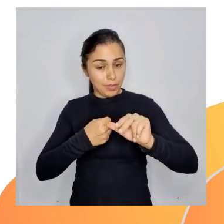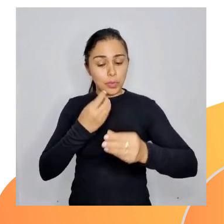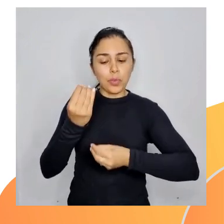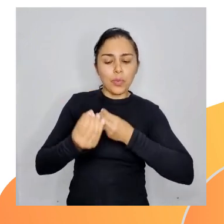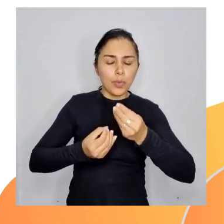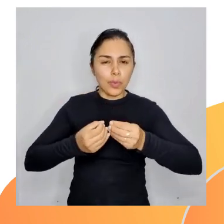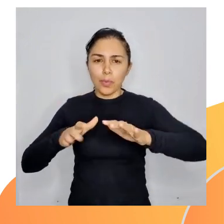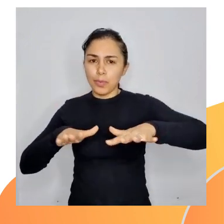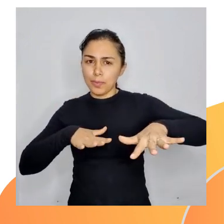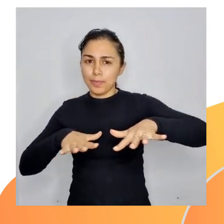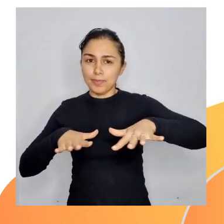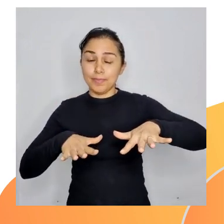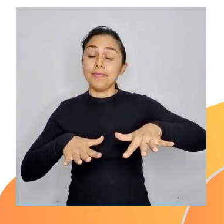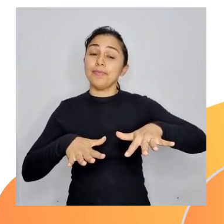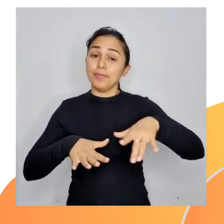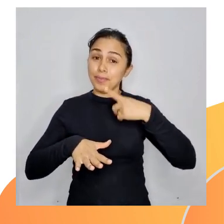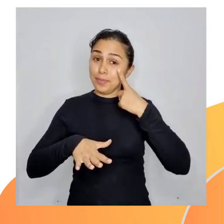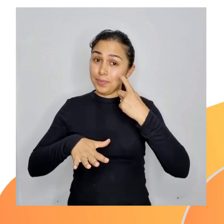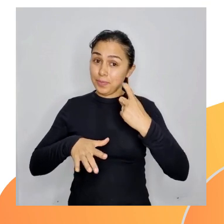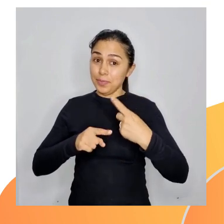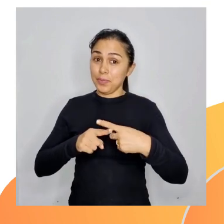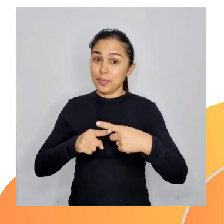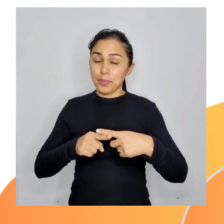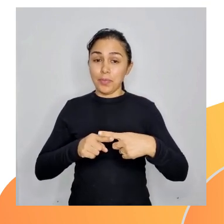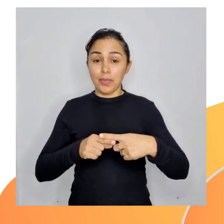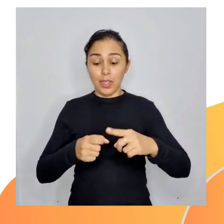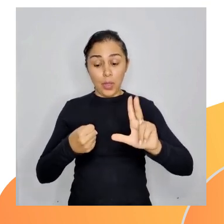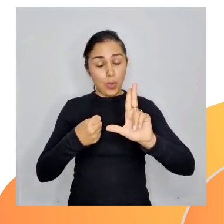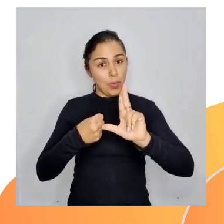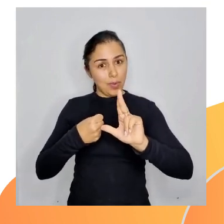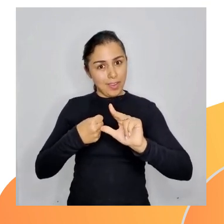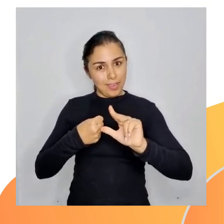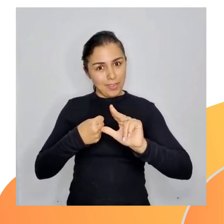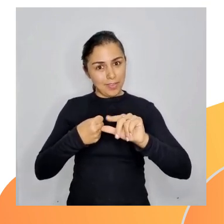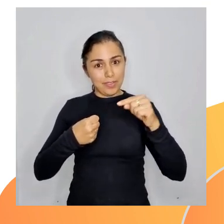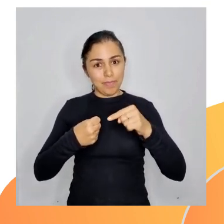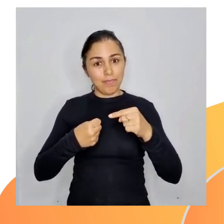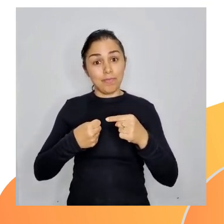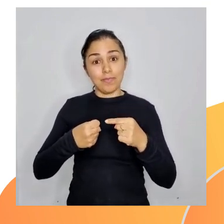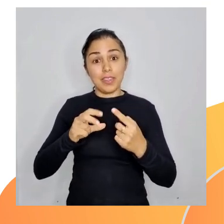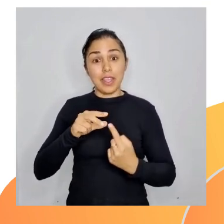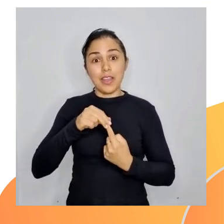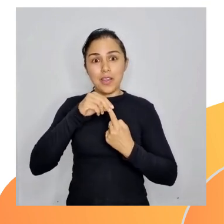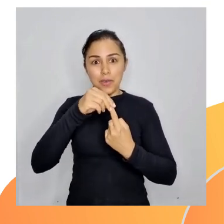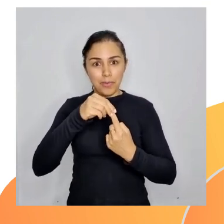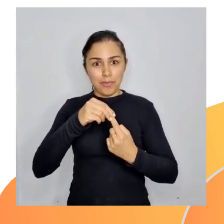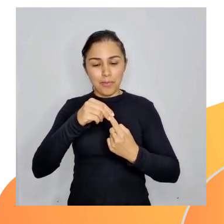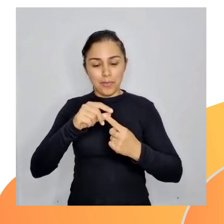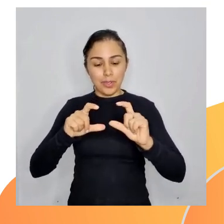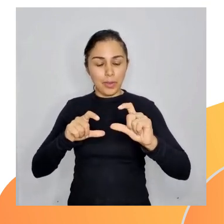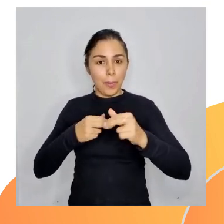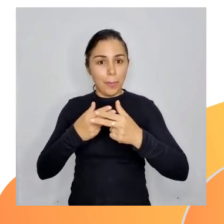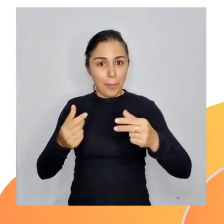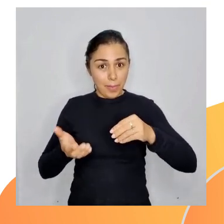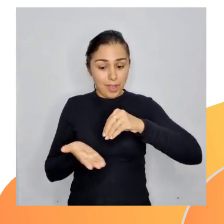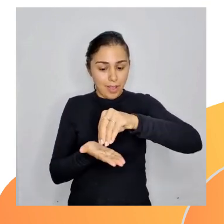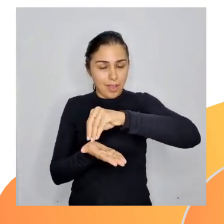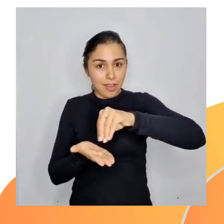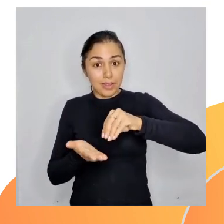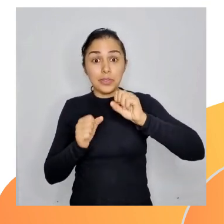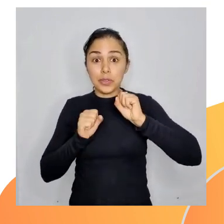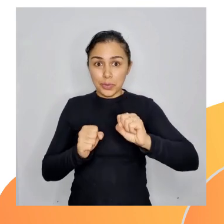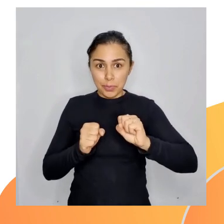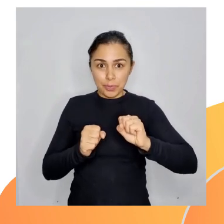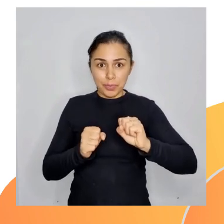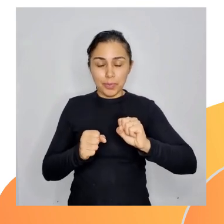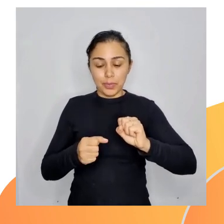do cavalo, ele é interessante porque ele é a única peça dentro do jogo de xadrez que ele pode